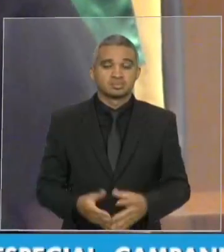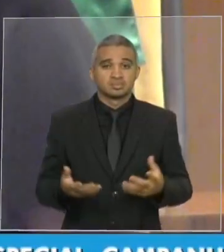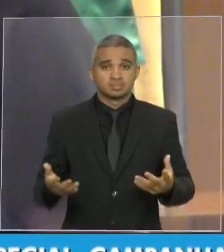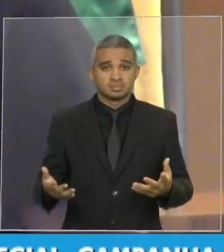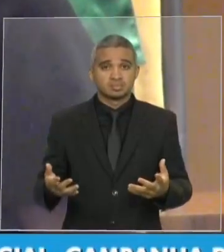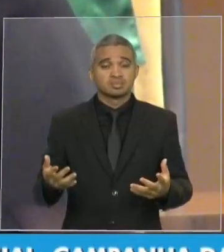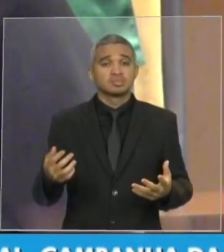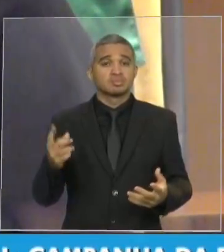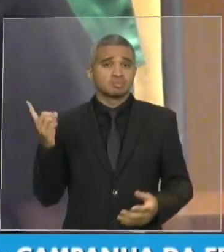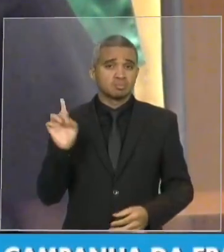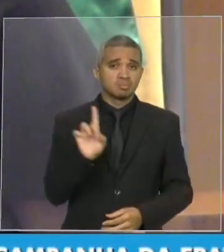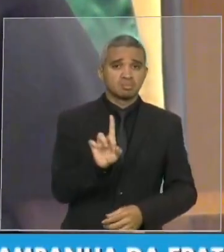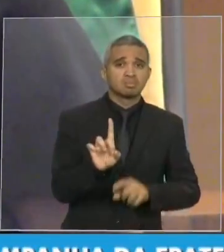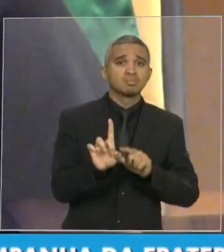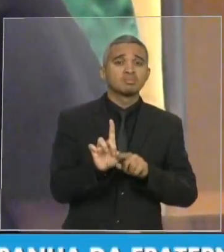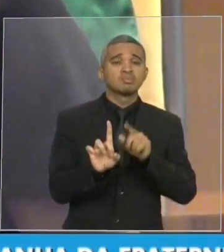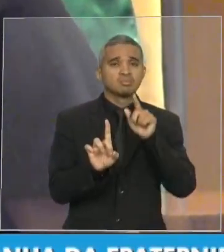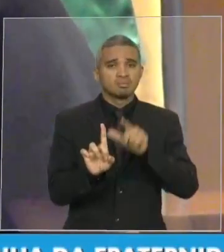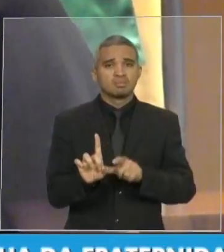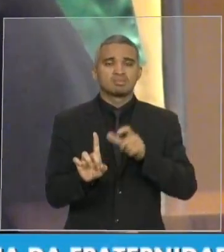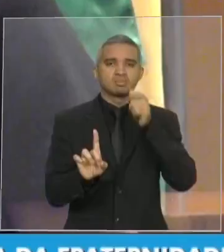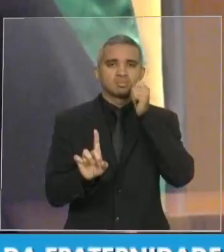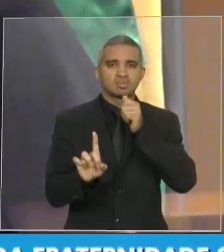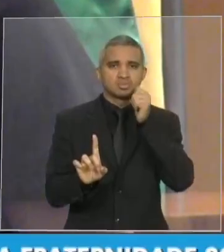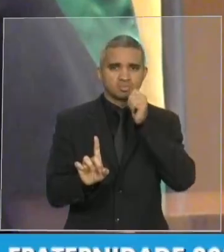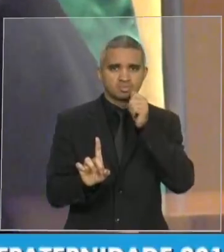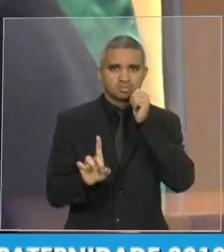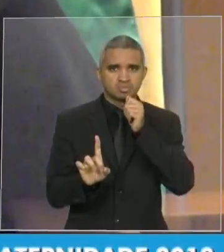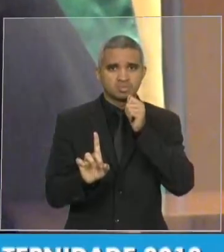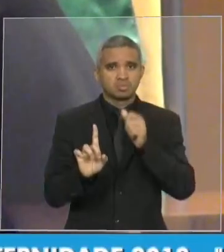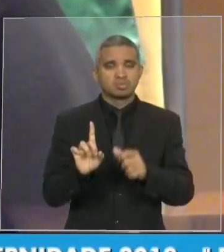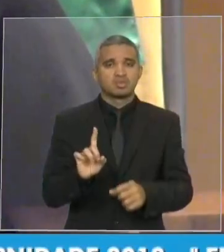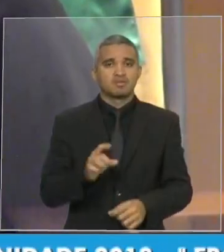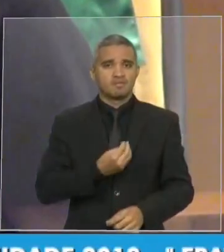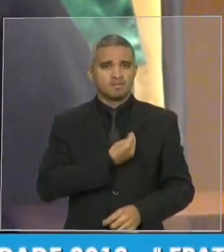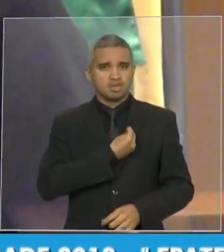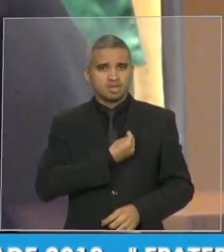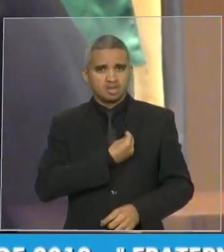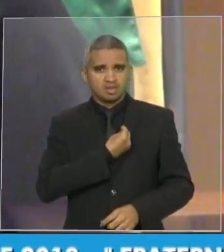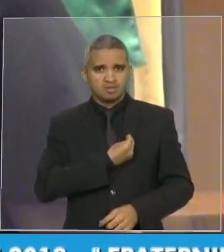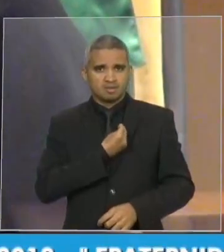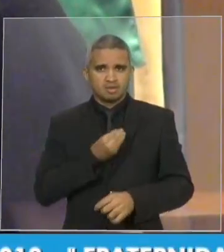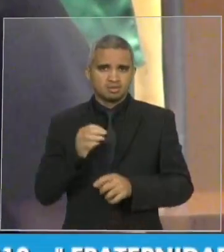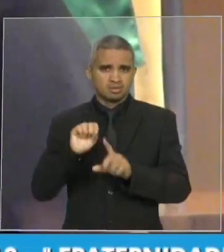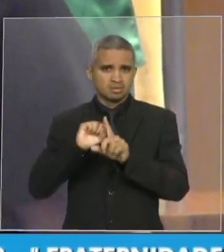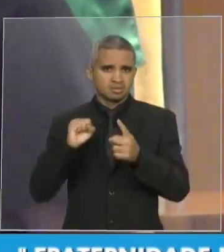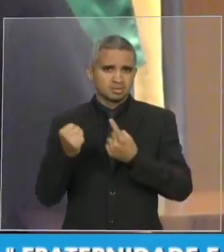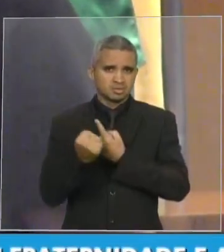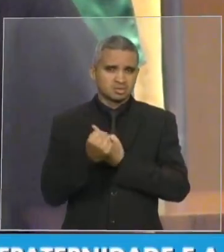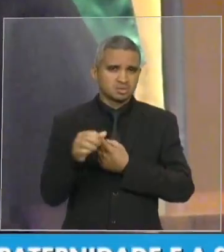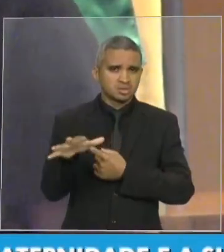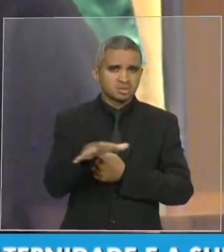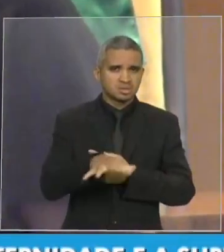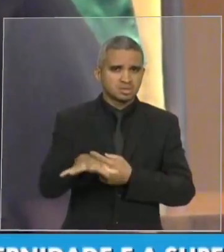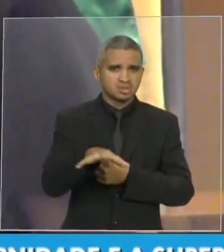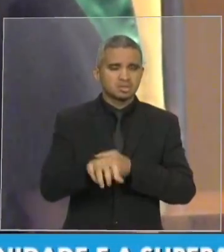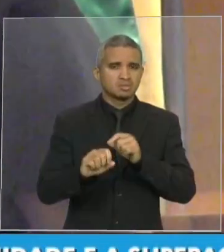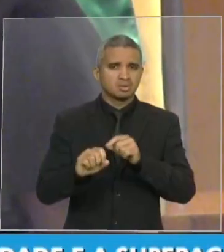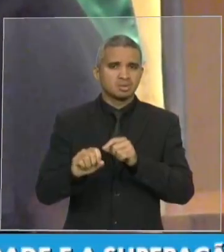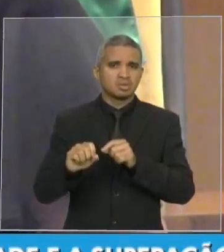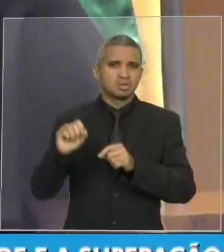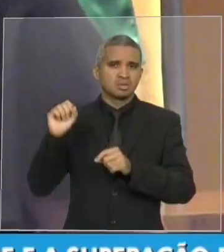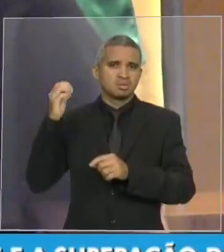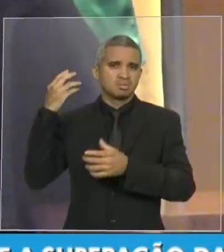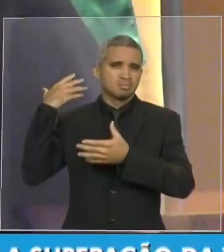mulher, né, onde nós vivemos essa violência de um patriarcado